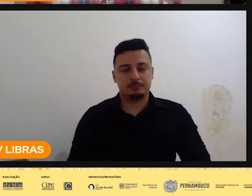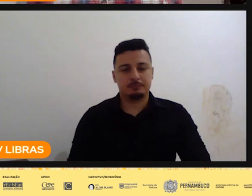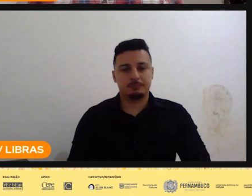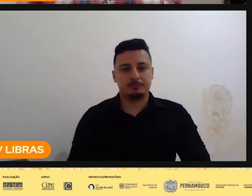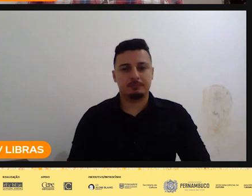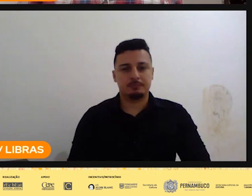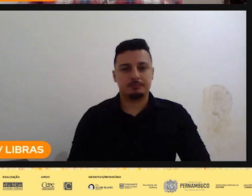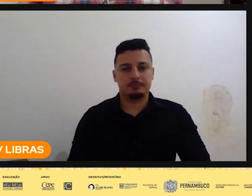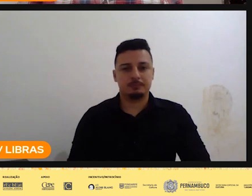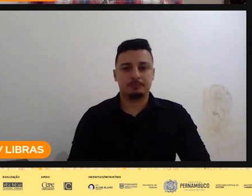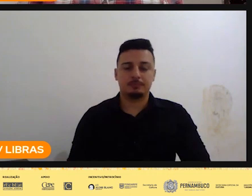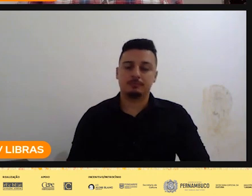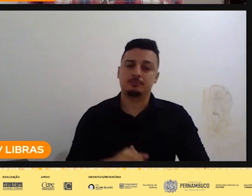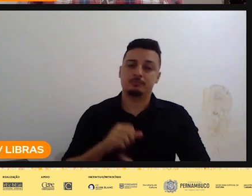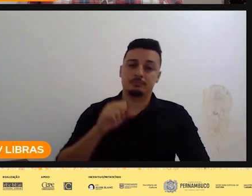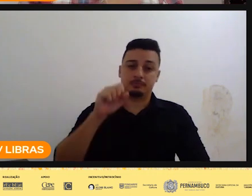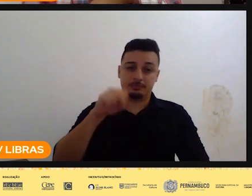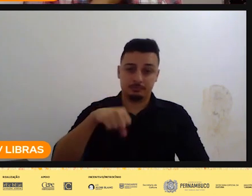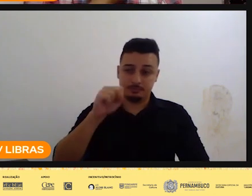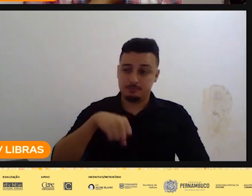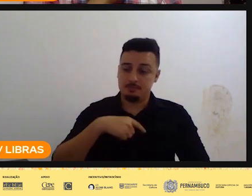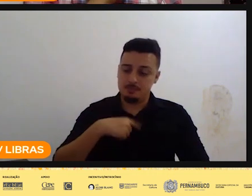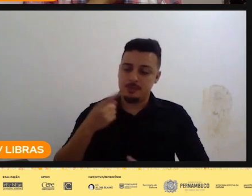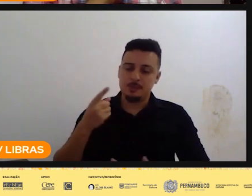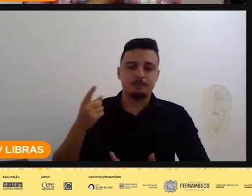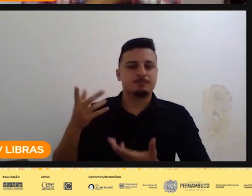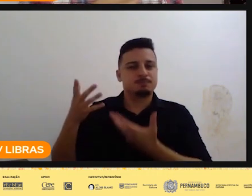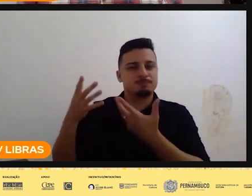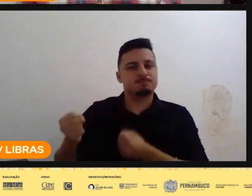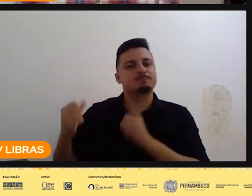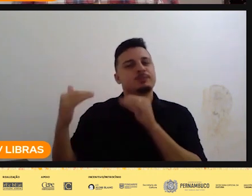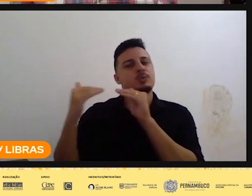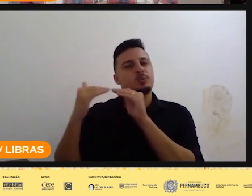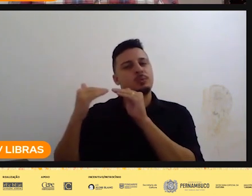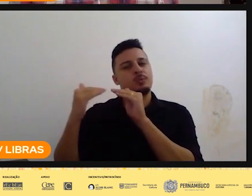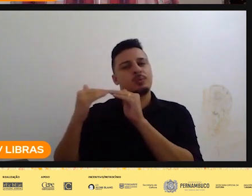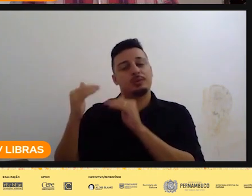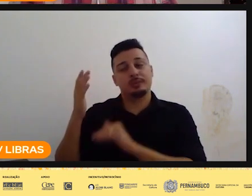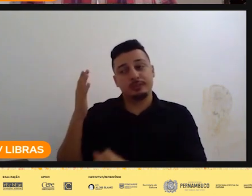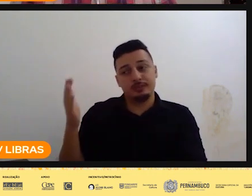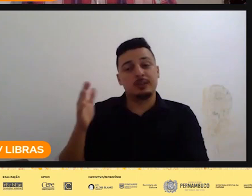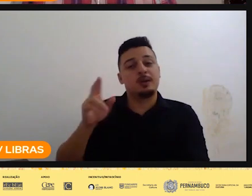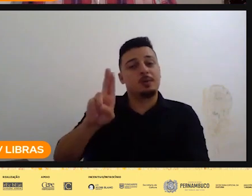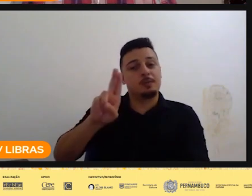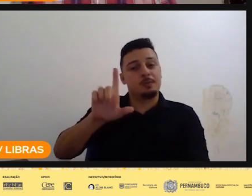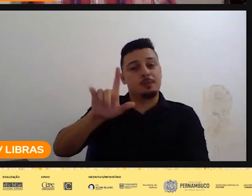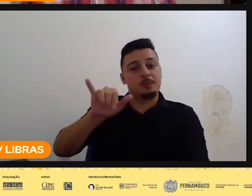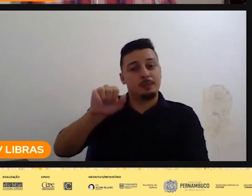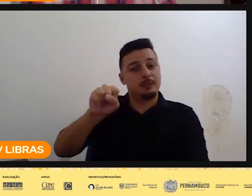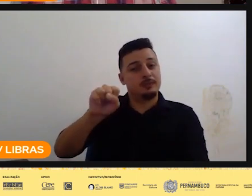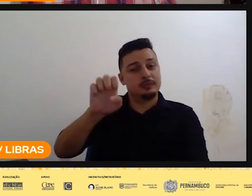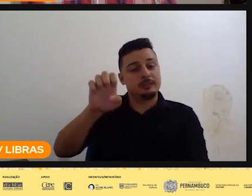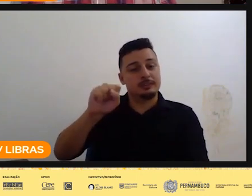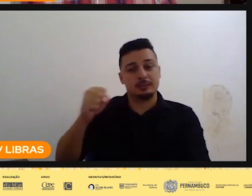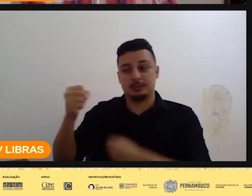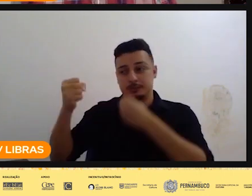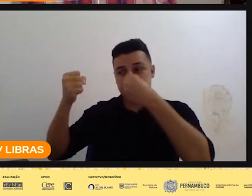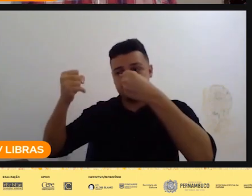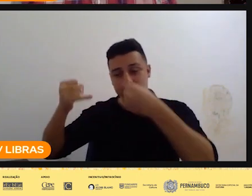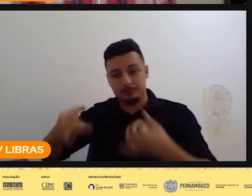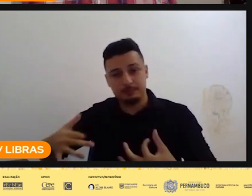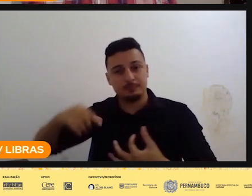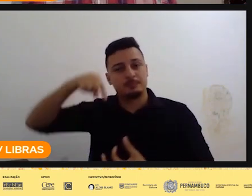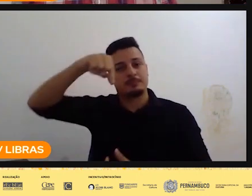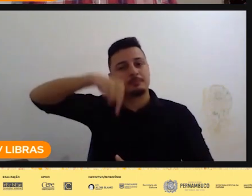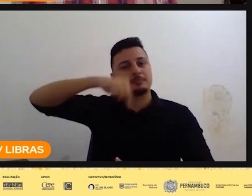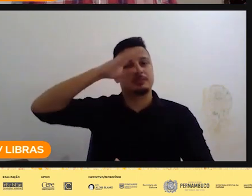Exato, eu reitero aí tudo que o Ulisses falou dessa dificuldade que a gente tem em viabilizar projetos de animação no Brasil, principalmente de fazer